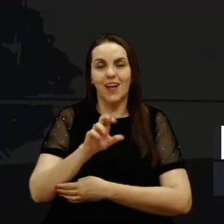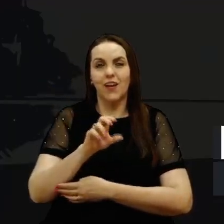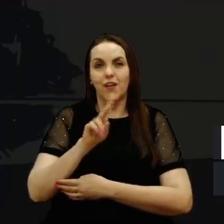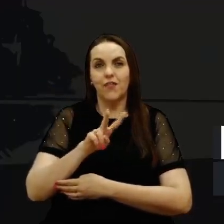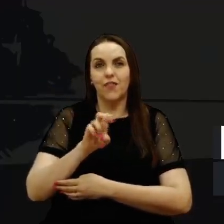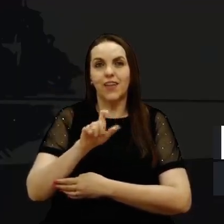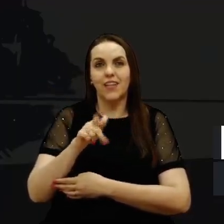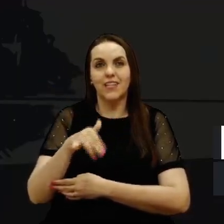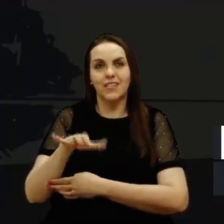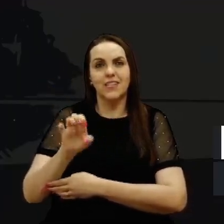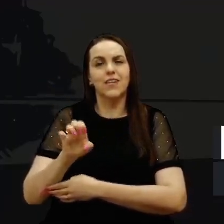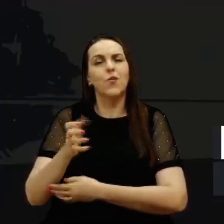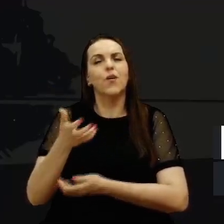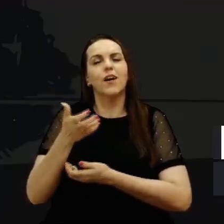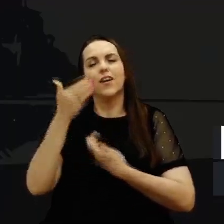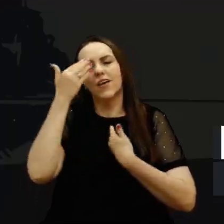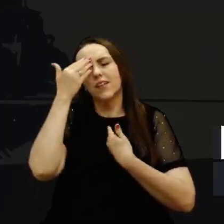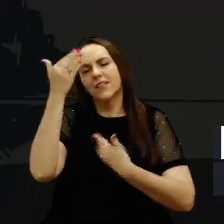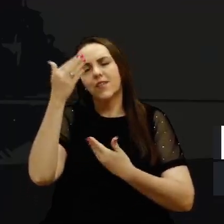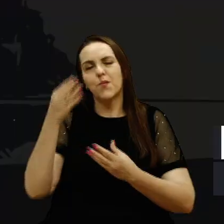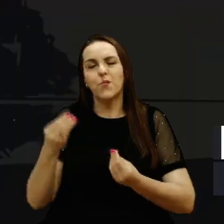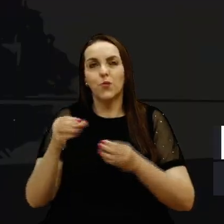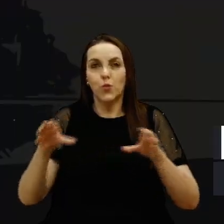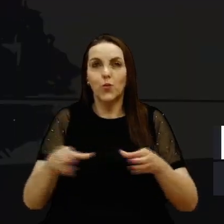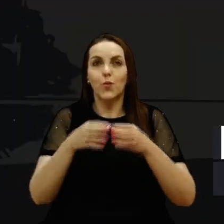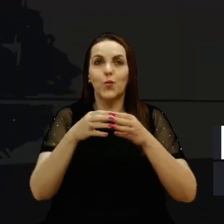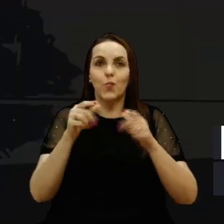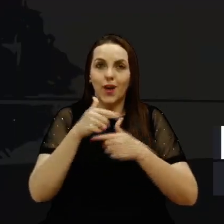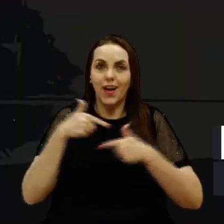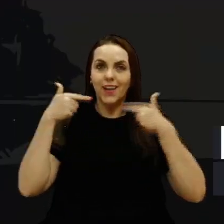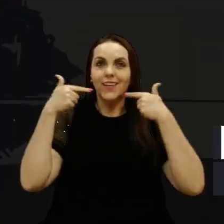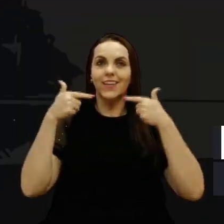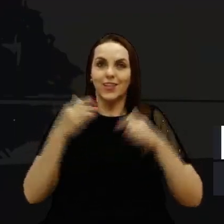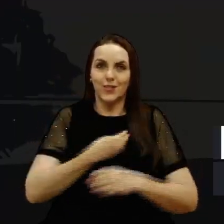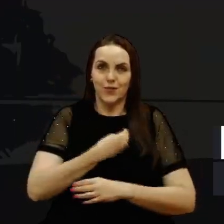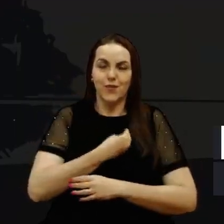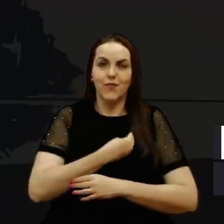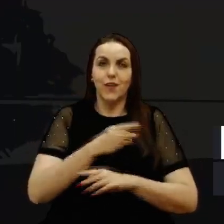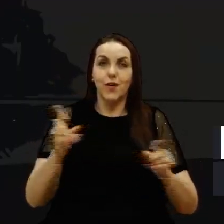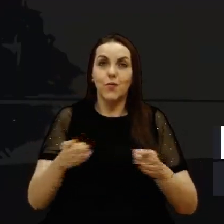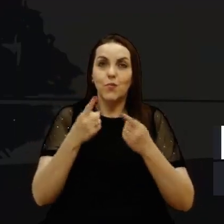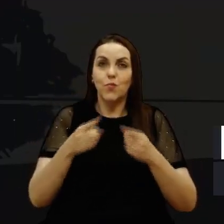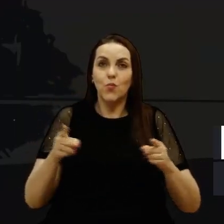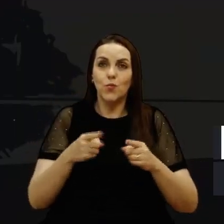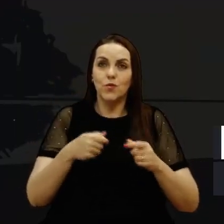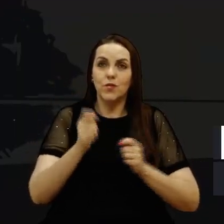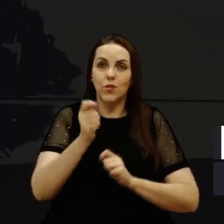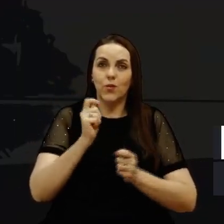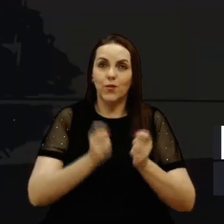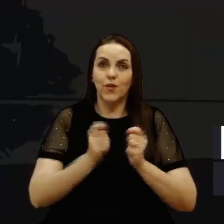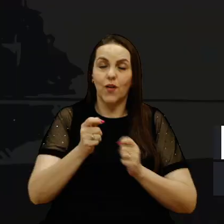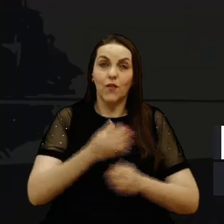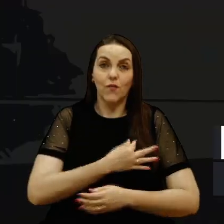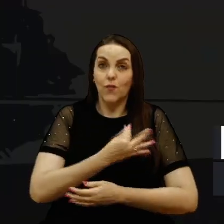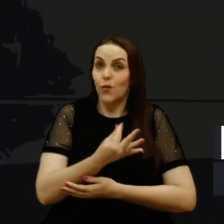Quero agradecer muito o Grupo Alegria de Viver, os músicos voluntários. Nós estivemos